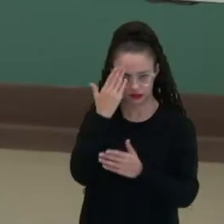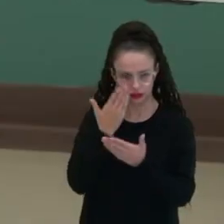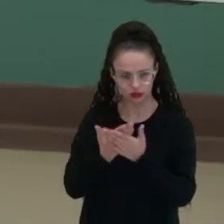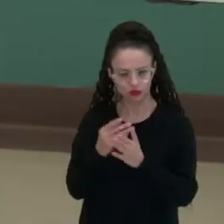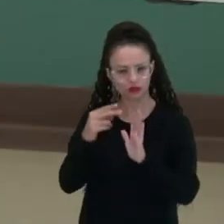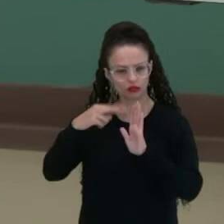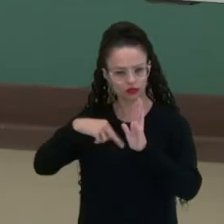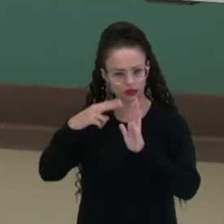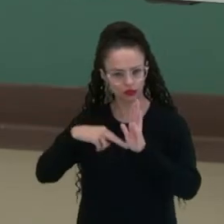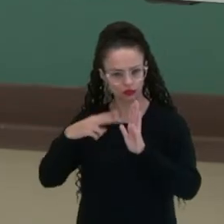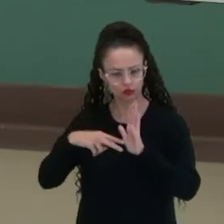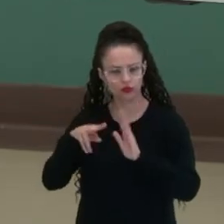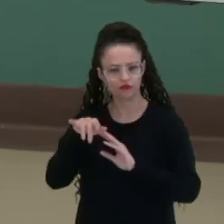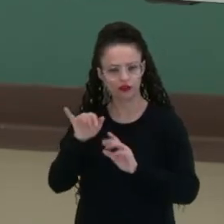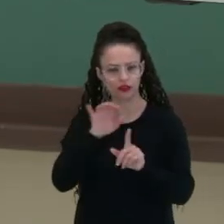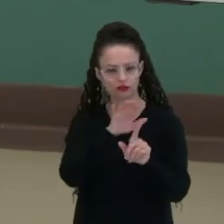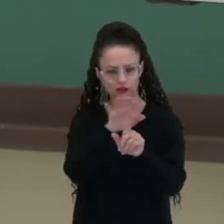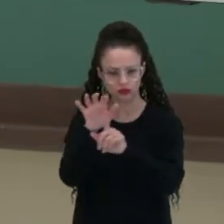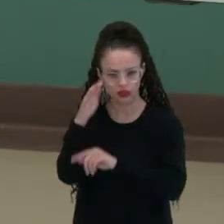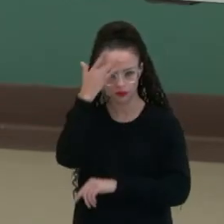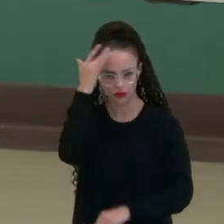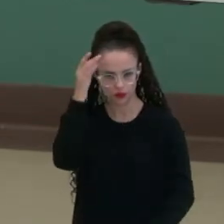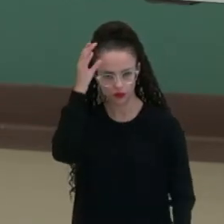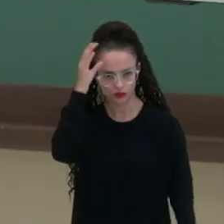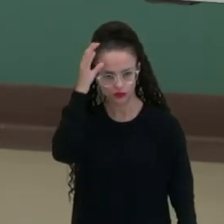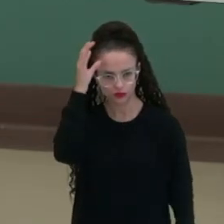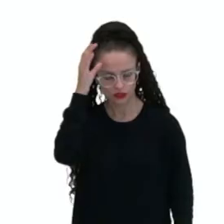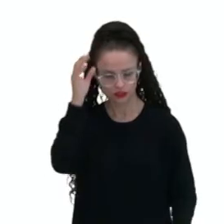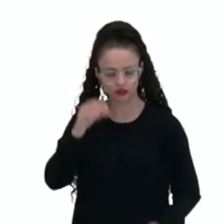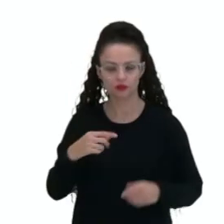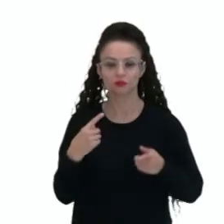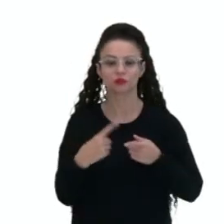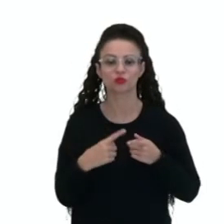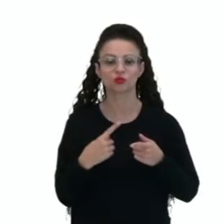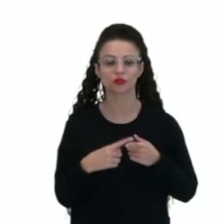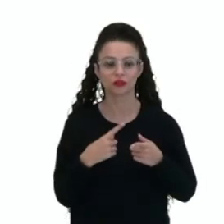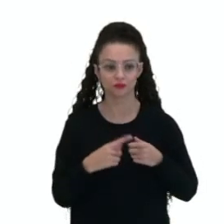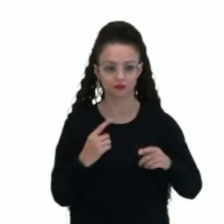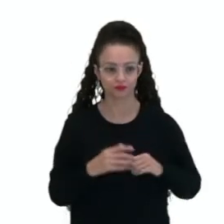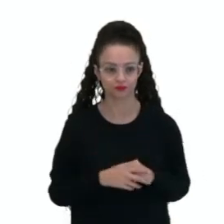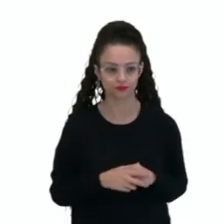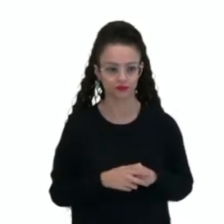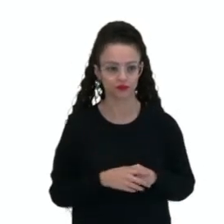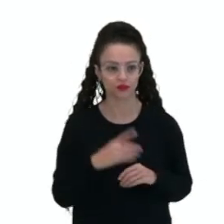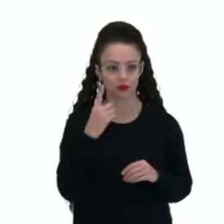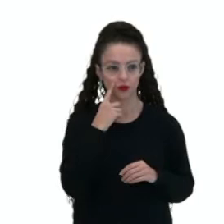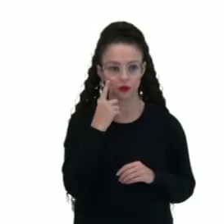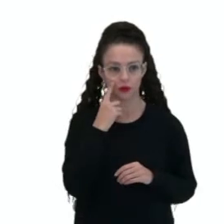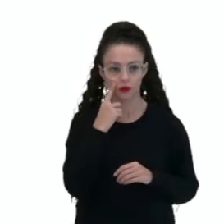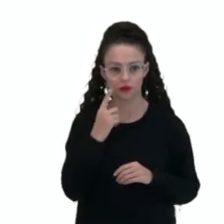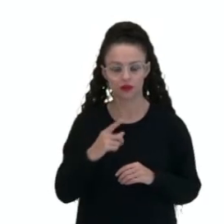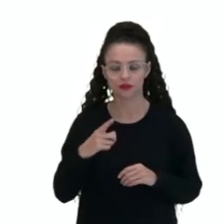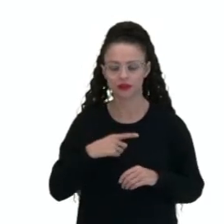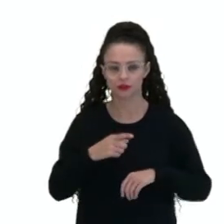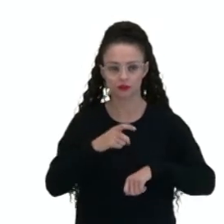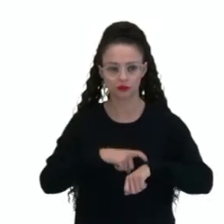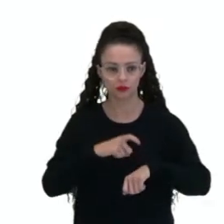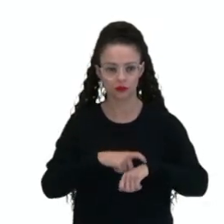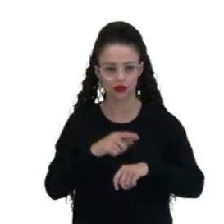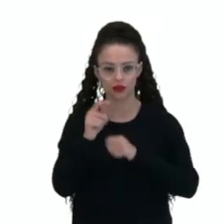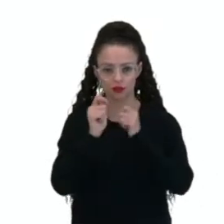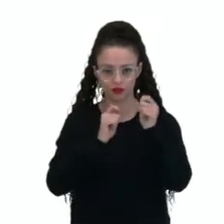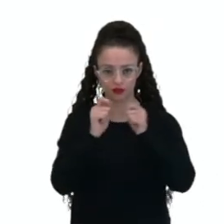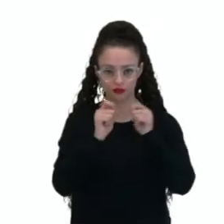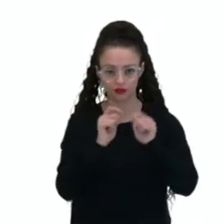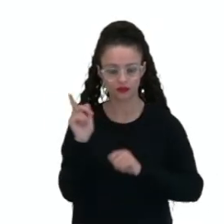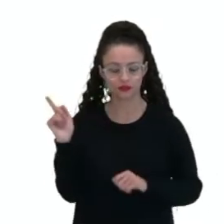que a leitura deixará as pessoas mais conscientes? Por que eu coloquei isso, né? Porque, veja, tem um momento aqui da